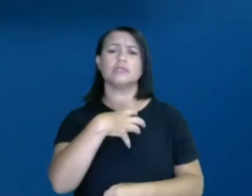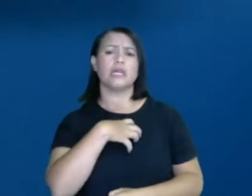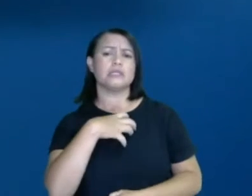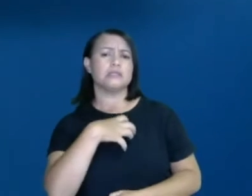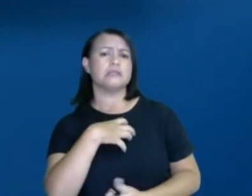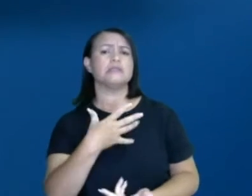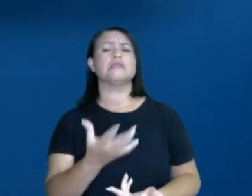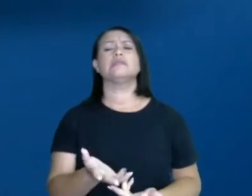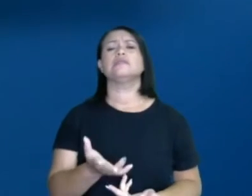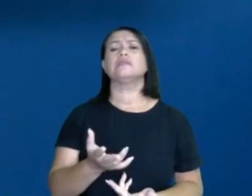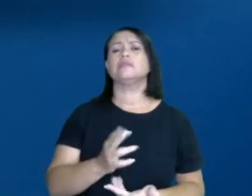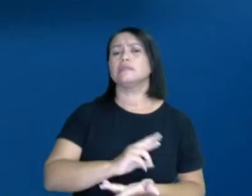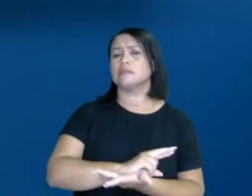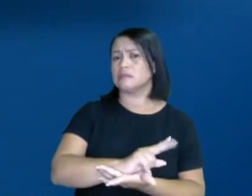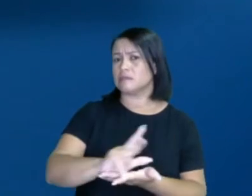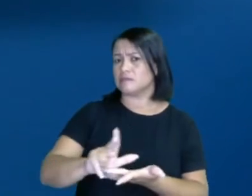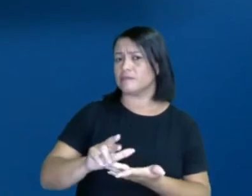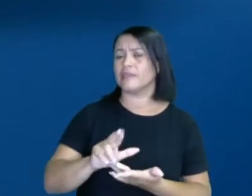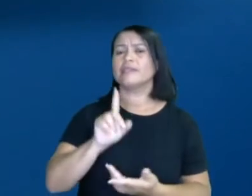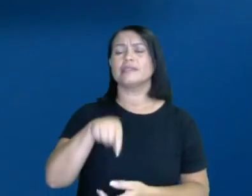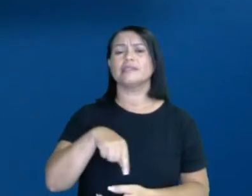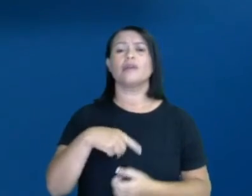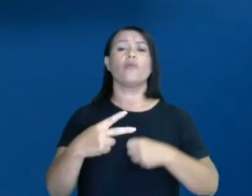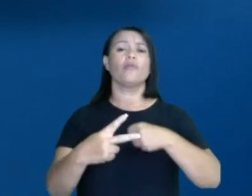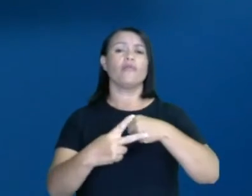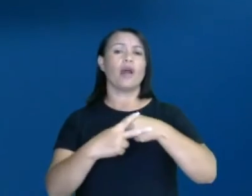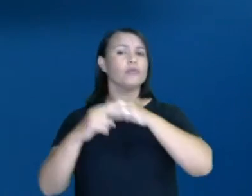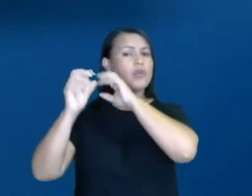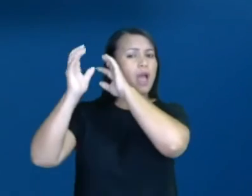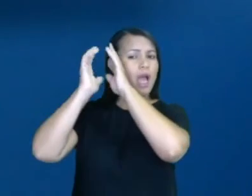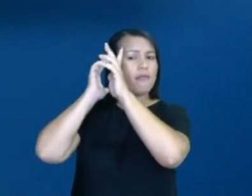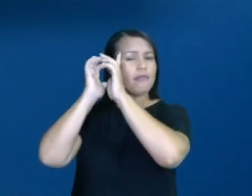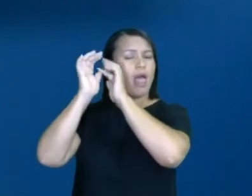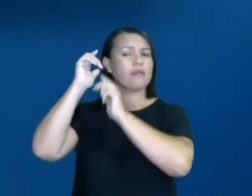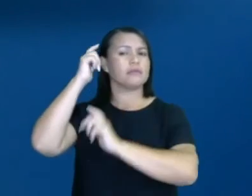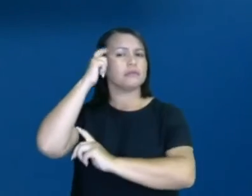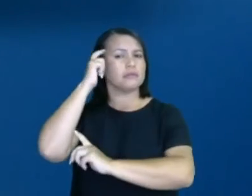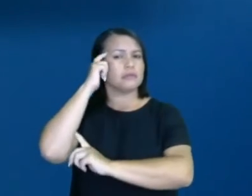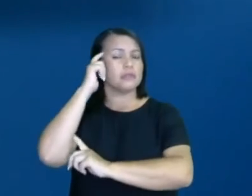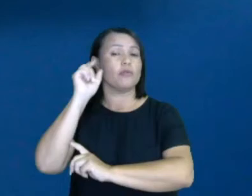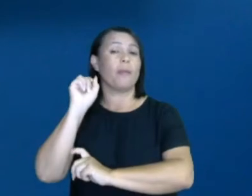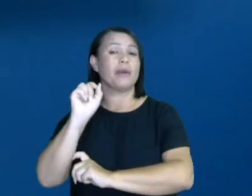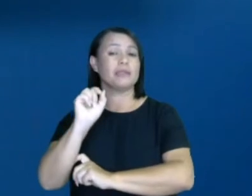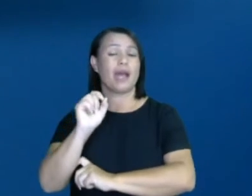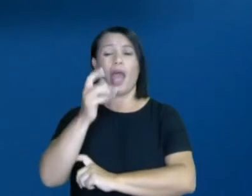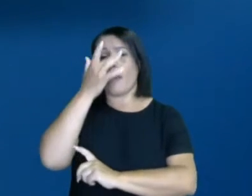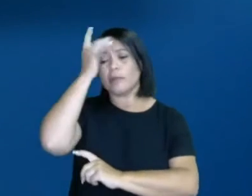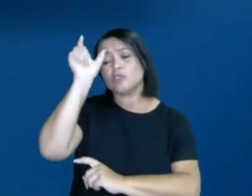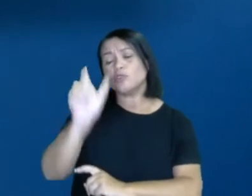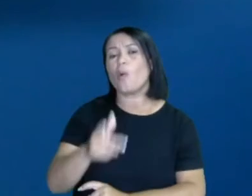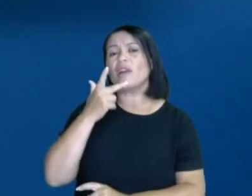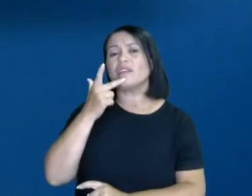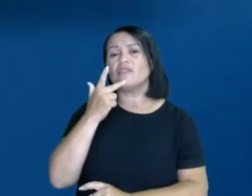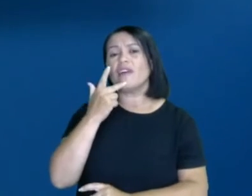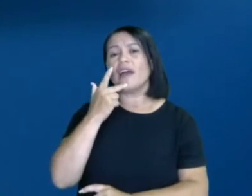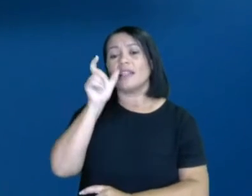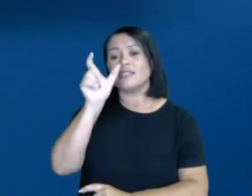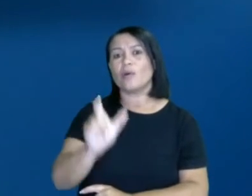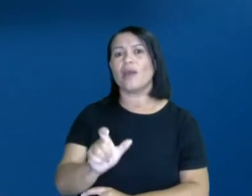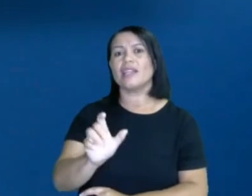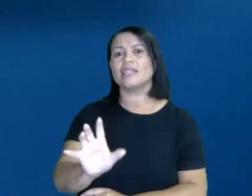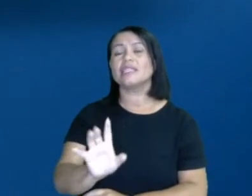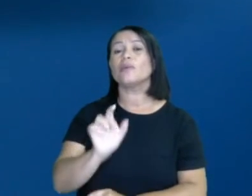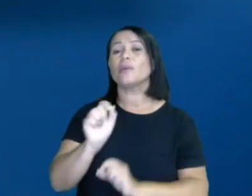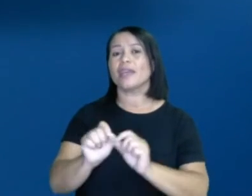sentir-se, poner-se, que são verbos reflexivos porque a pessoa que fala é a mesma pessoa que recebe